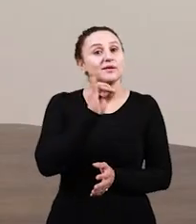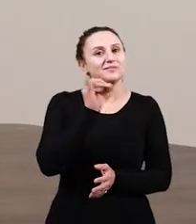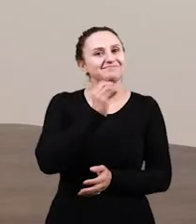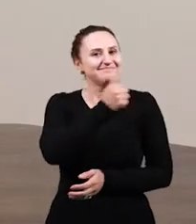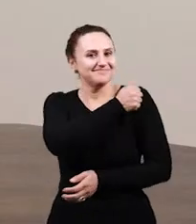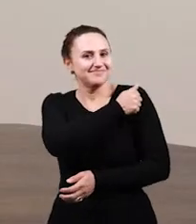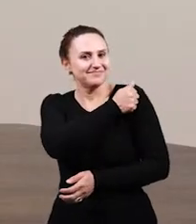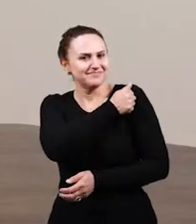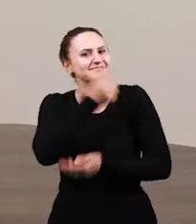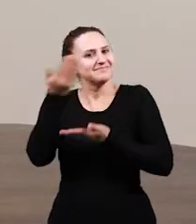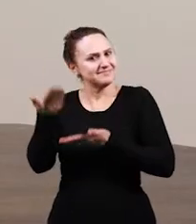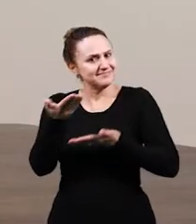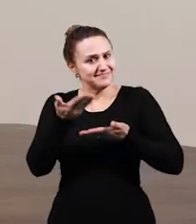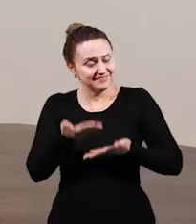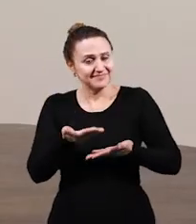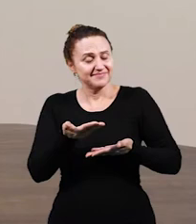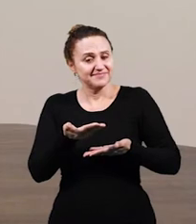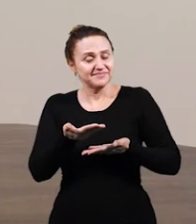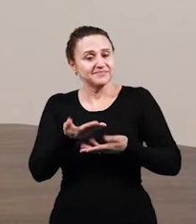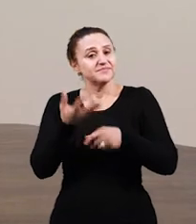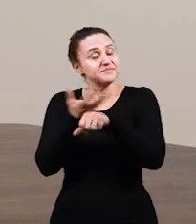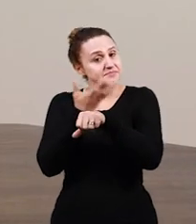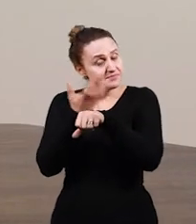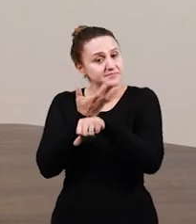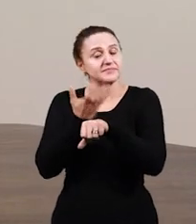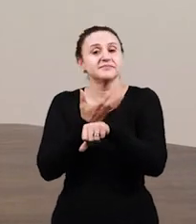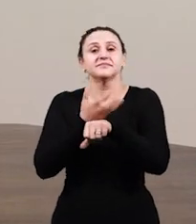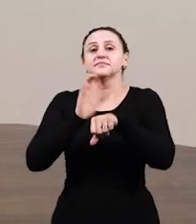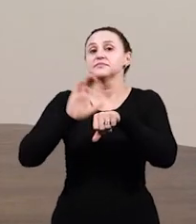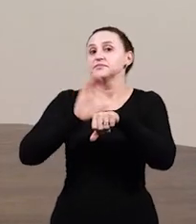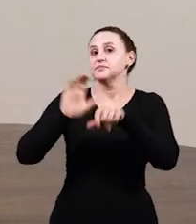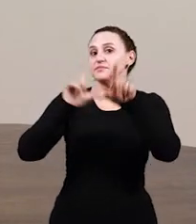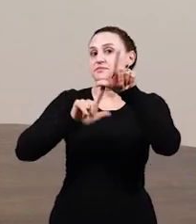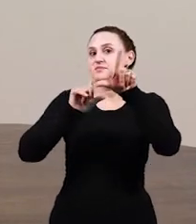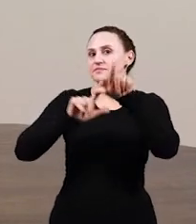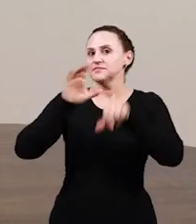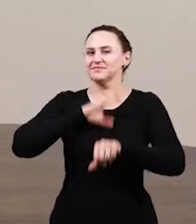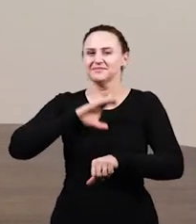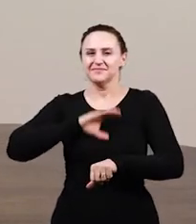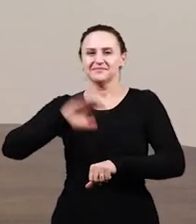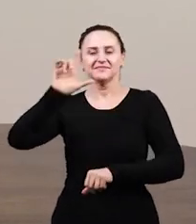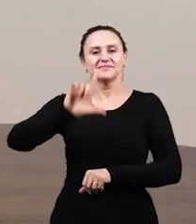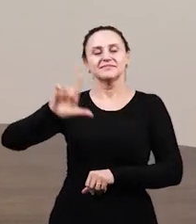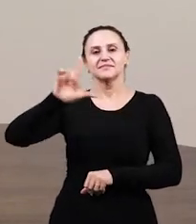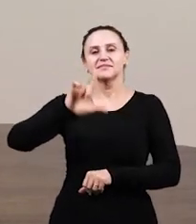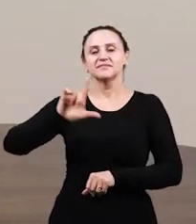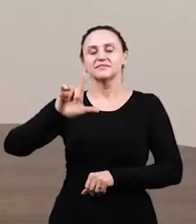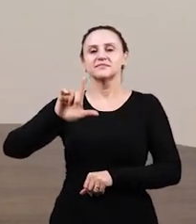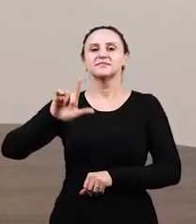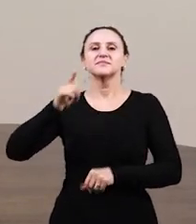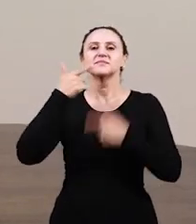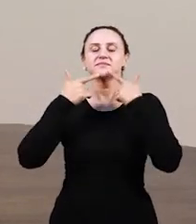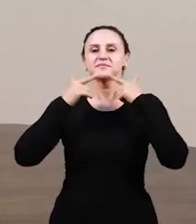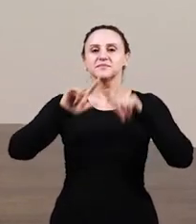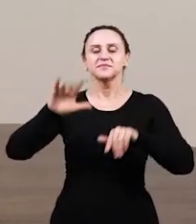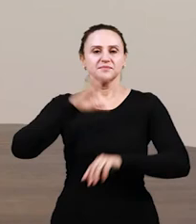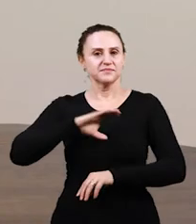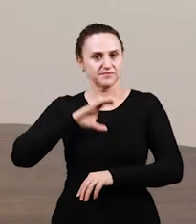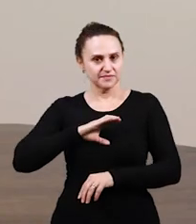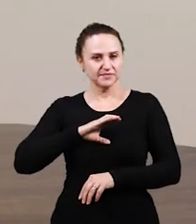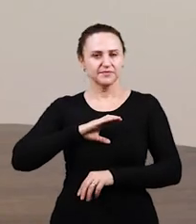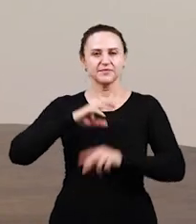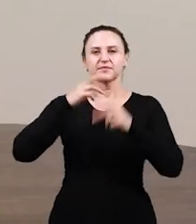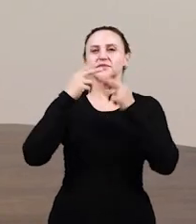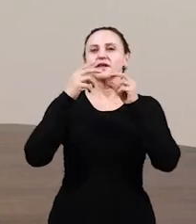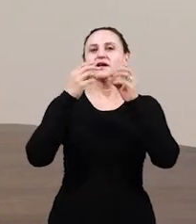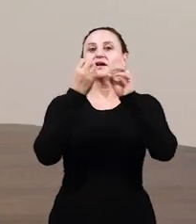o Olá alunos sejam bem-vindos a mais uma disciplina do curso de letras português literaturas em língua portuguesa na